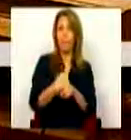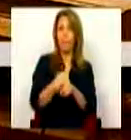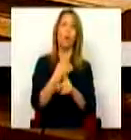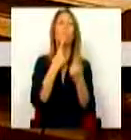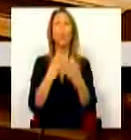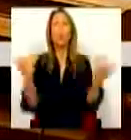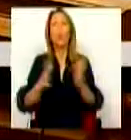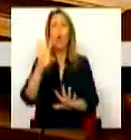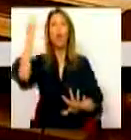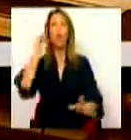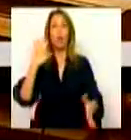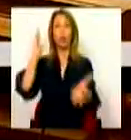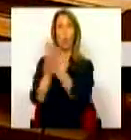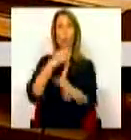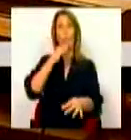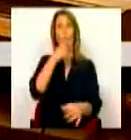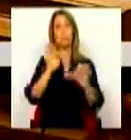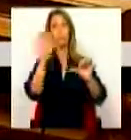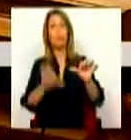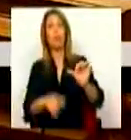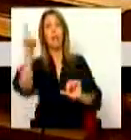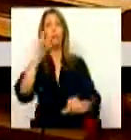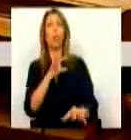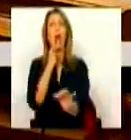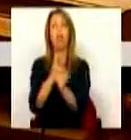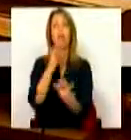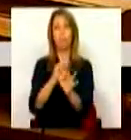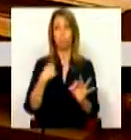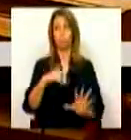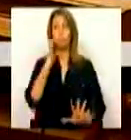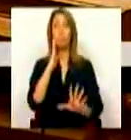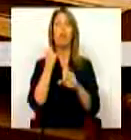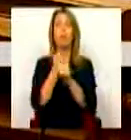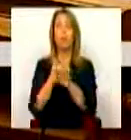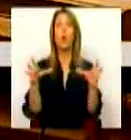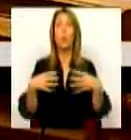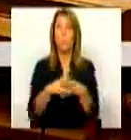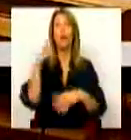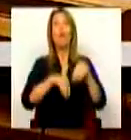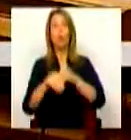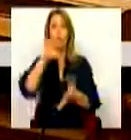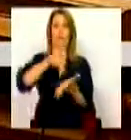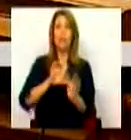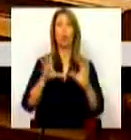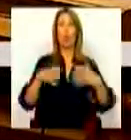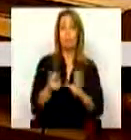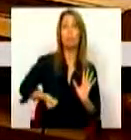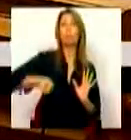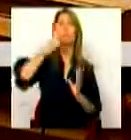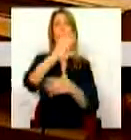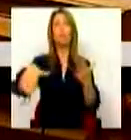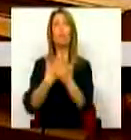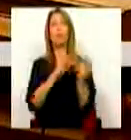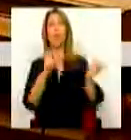acontece desde a sua última declaração em setembro? Sr. Deputado, temos vindo a trabalhar na Comissão, temos passado às votações em sede de Comissão, temos feito inúmeras propostas de